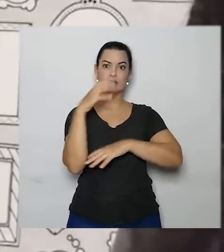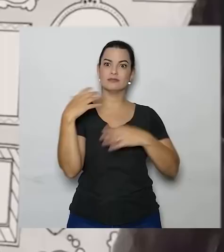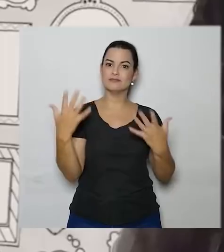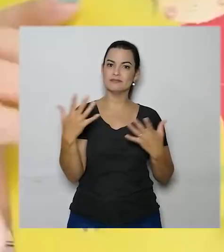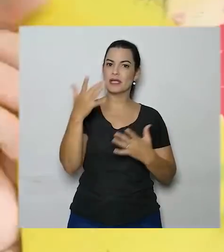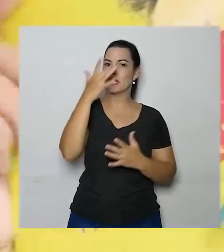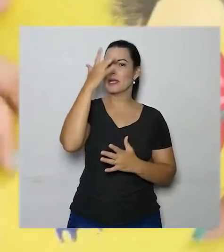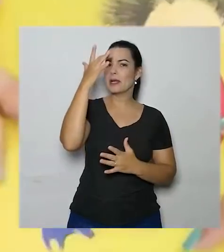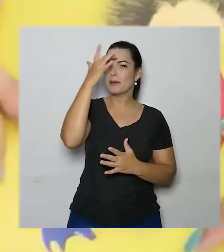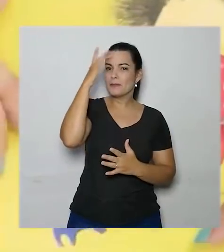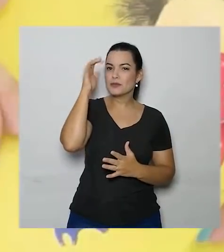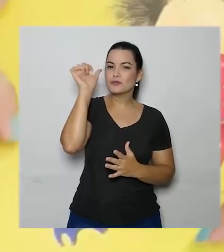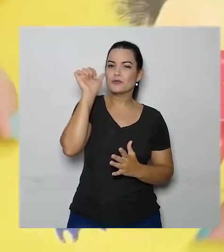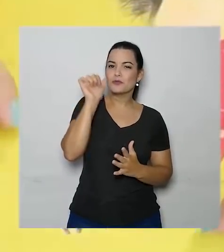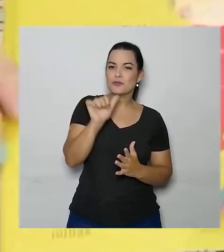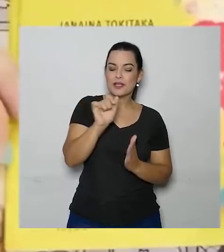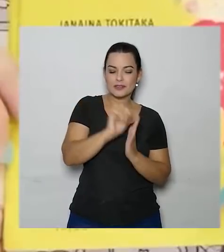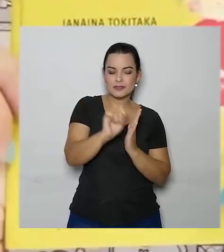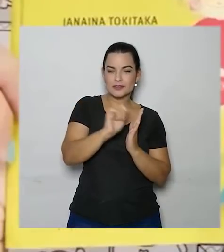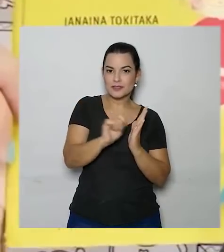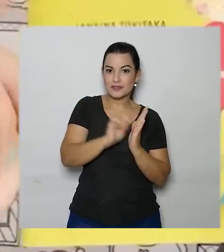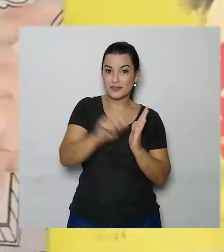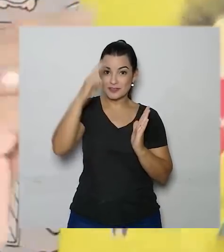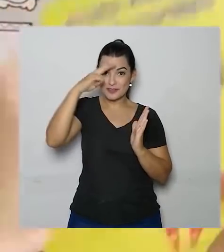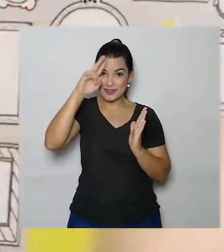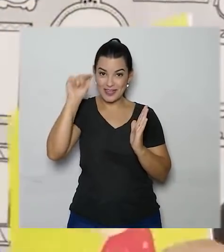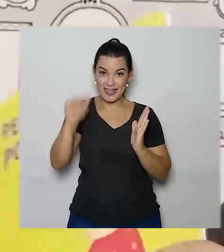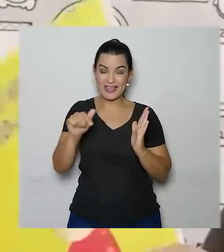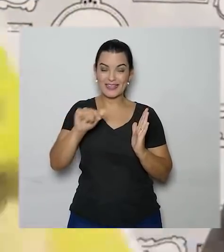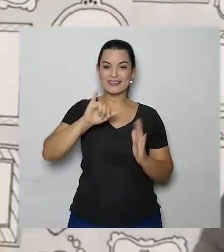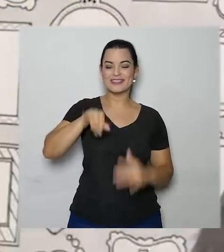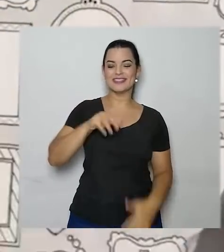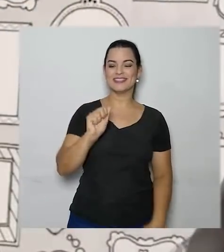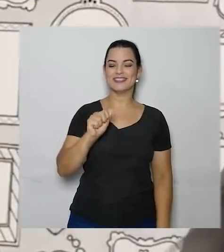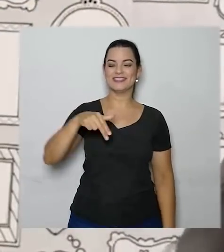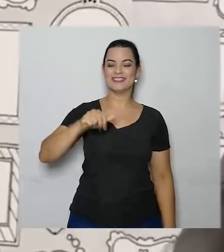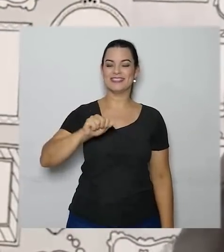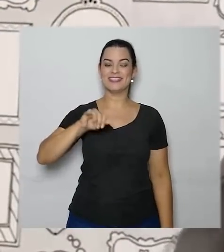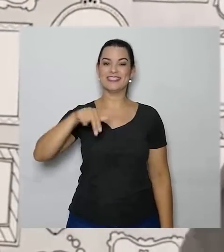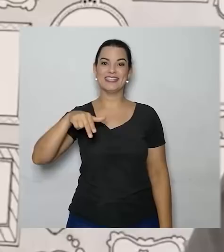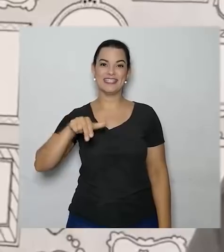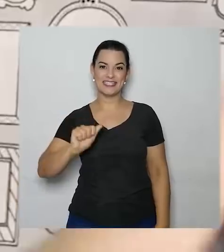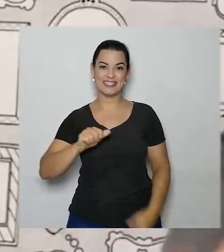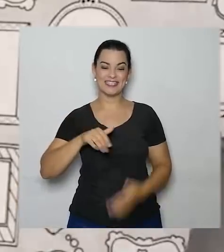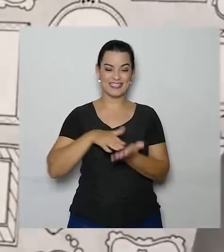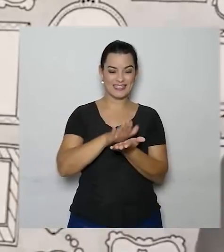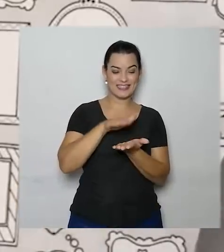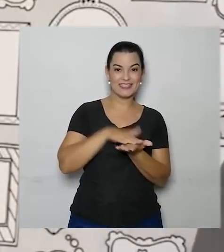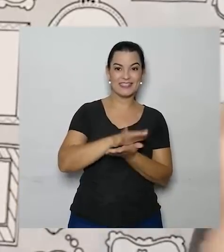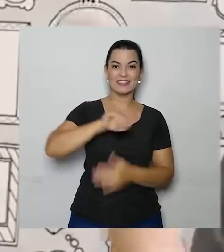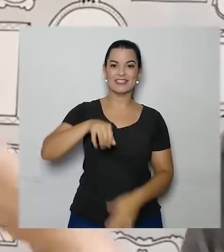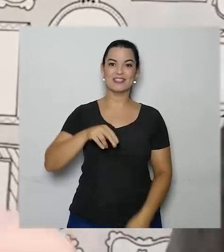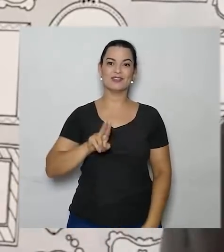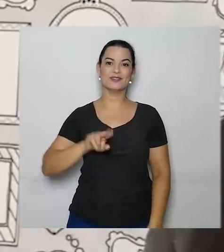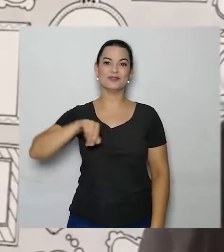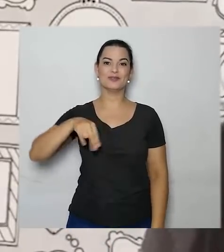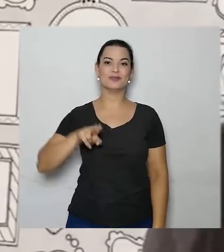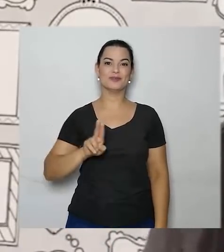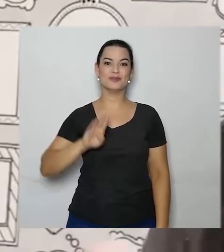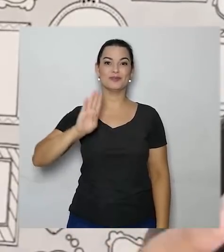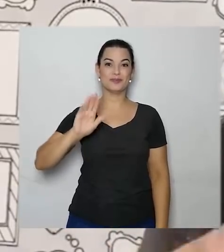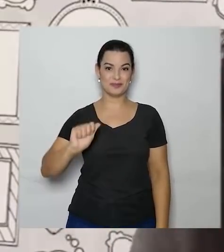essa história foi a Janaína Tokitaka e é da editora Jujuba. Por que será que um